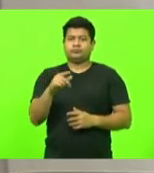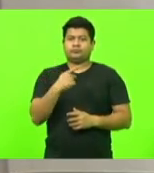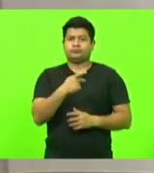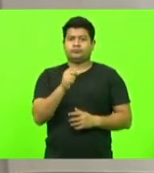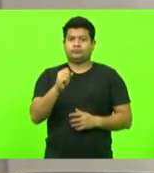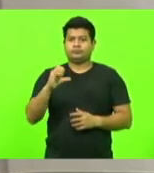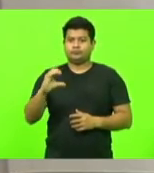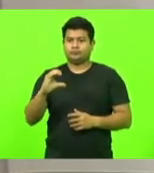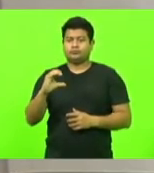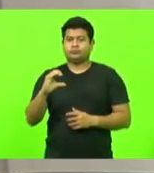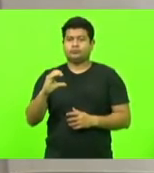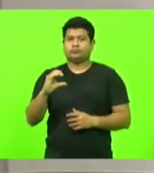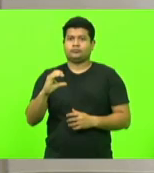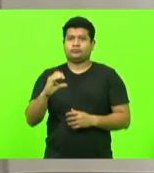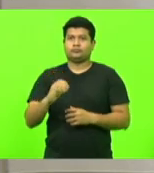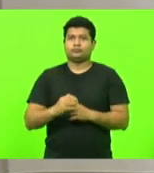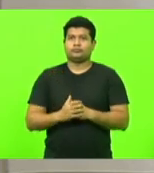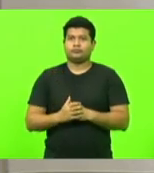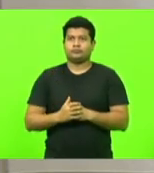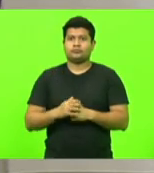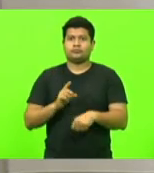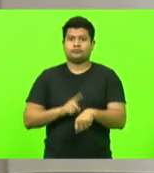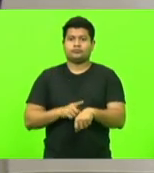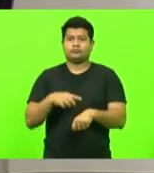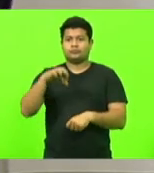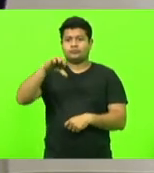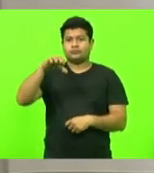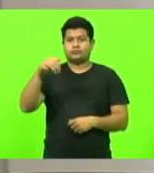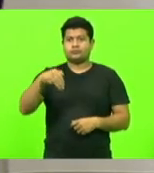PSD-PSC, por 9 minutos.